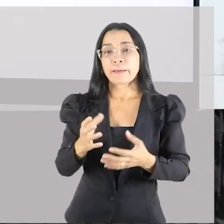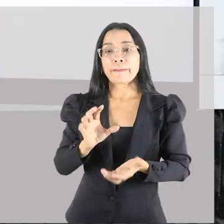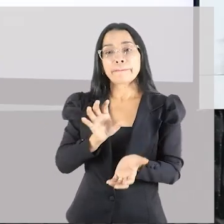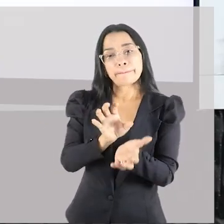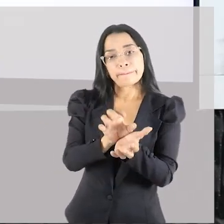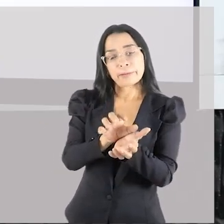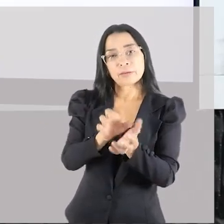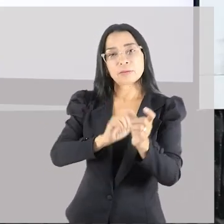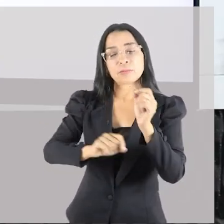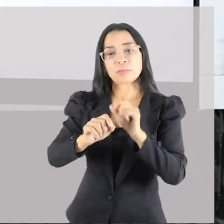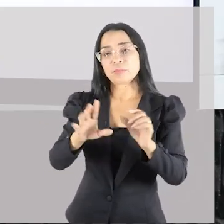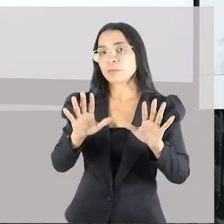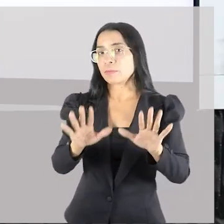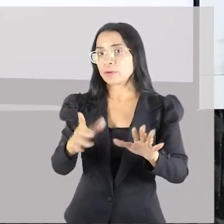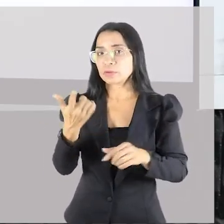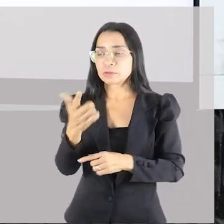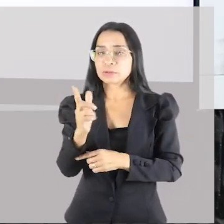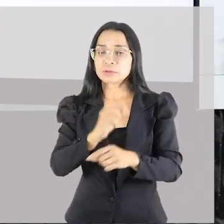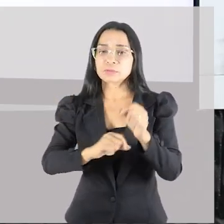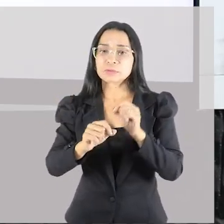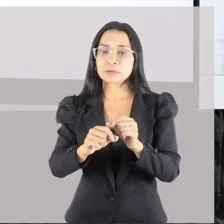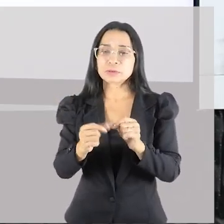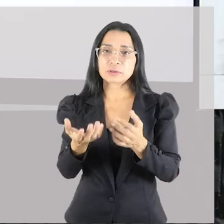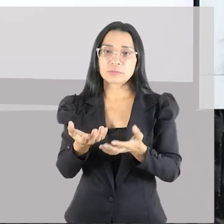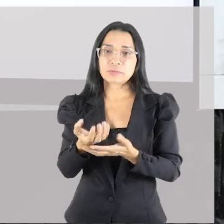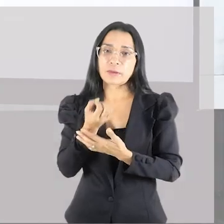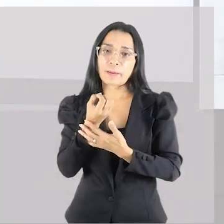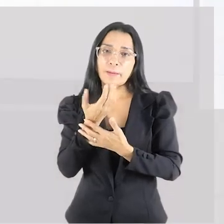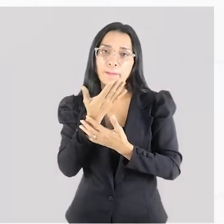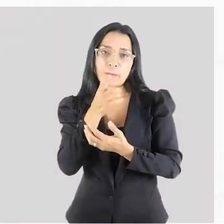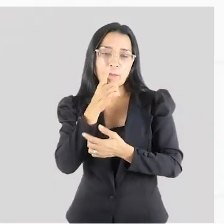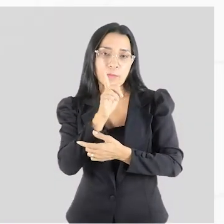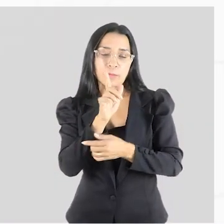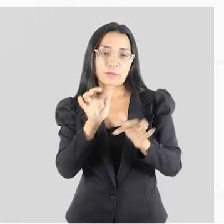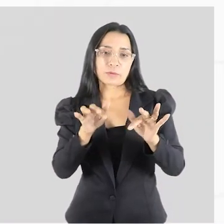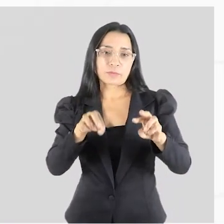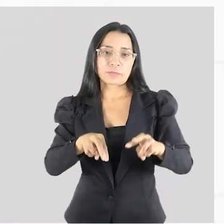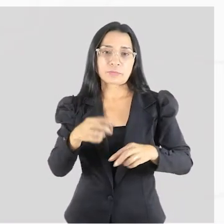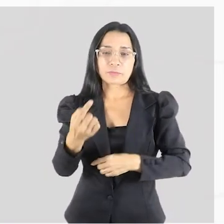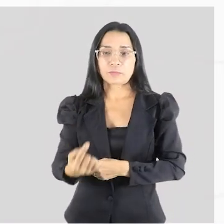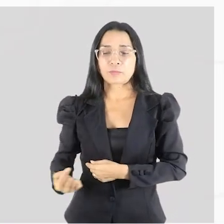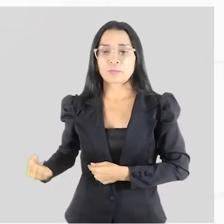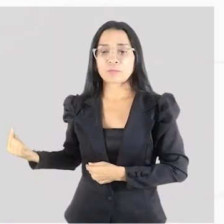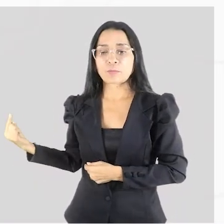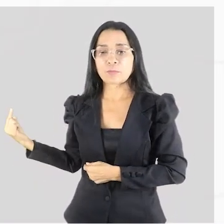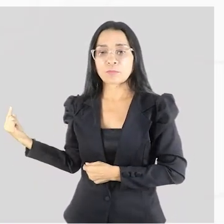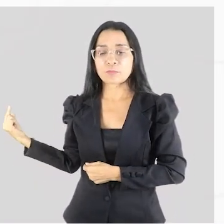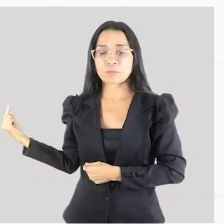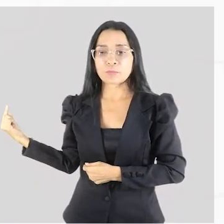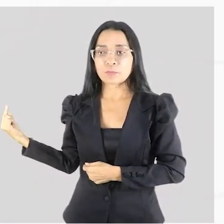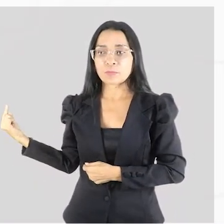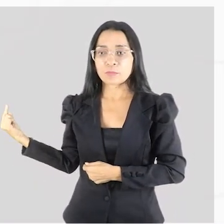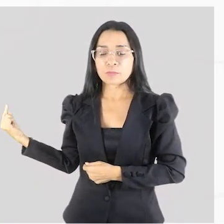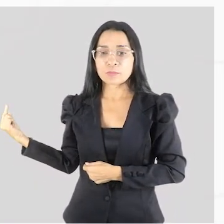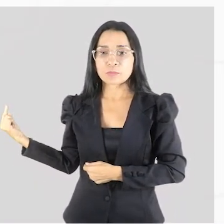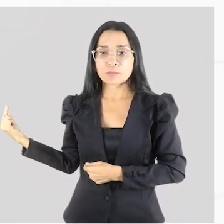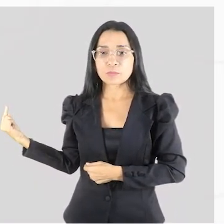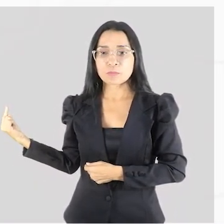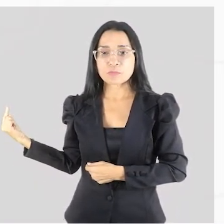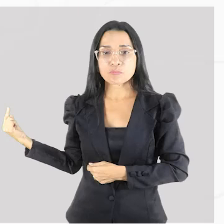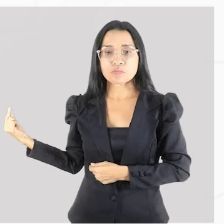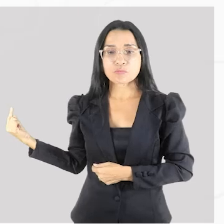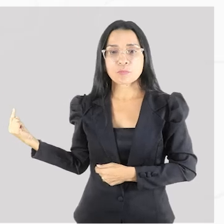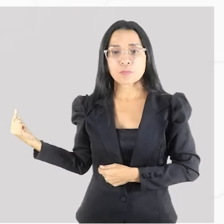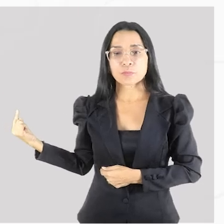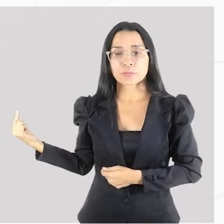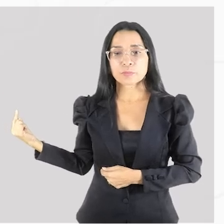mas ela não teve êxito ao final. O término do governo de Dom Pedro I. Então, autoritarismo e